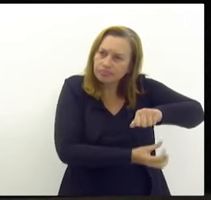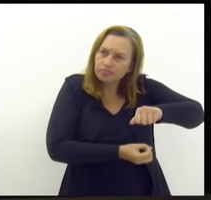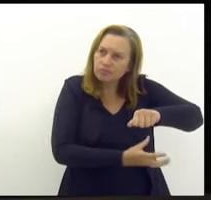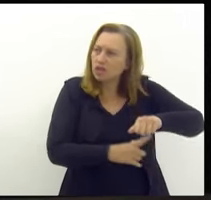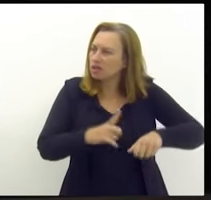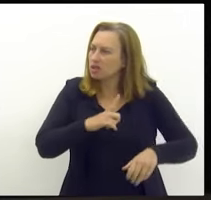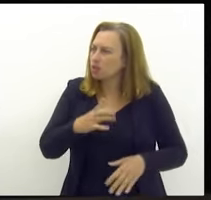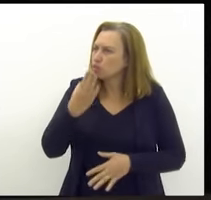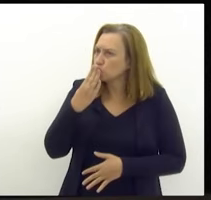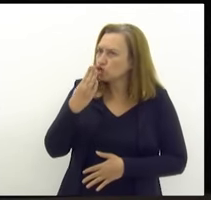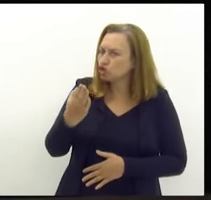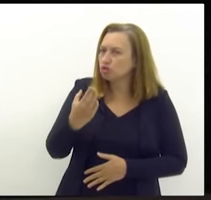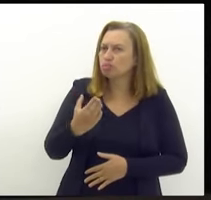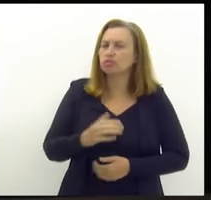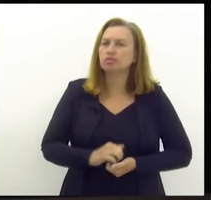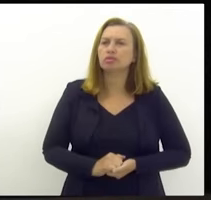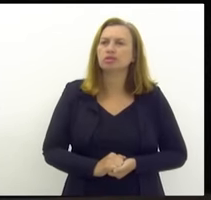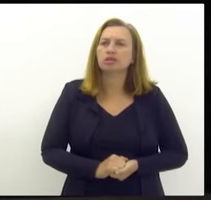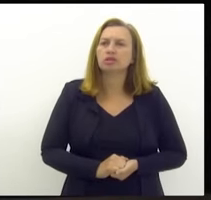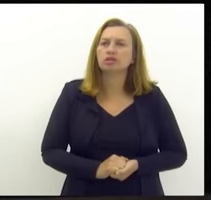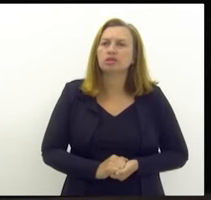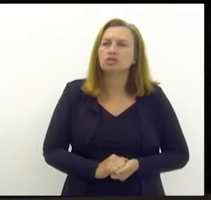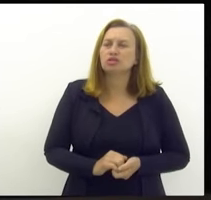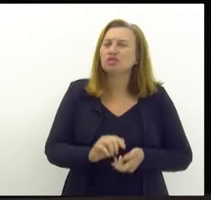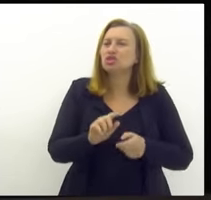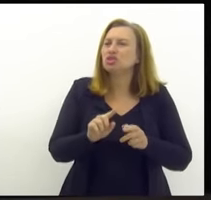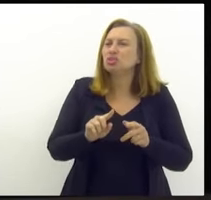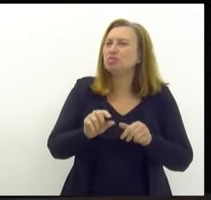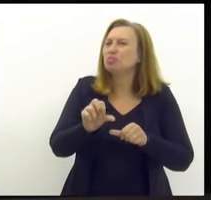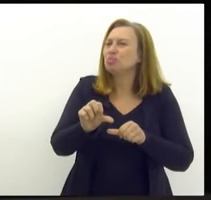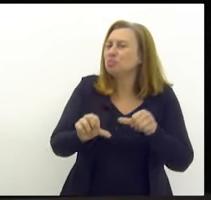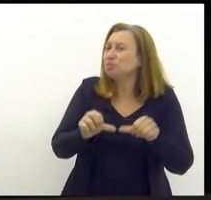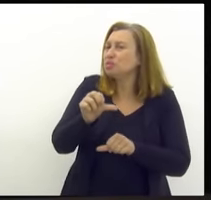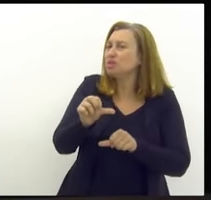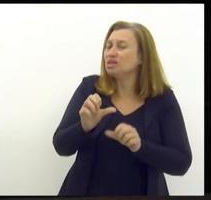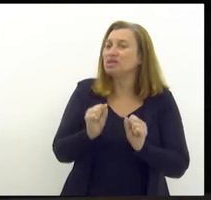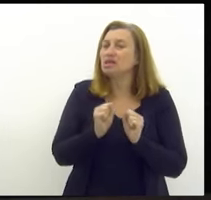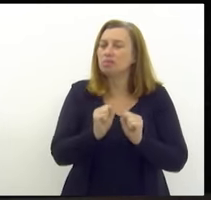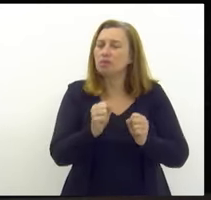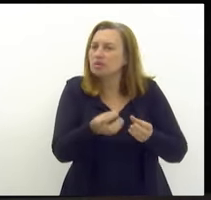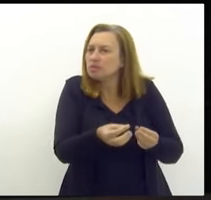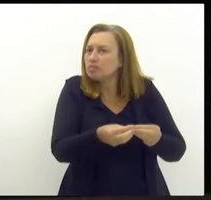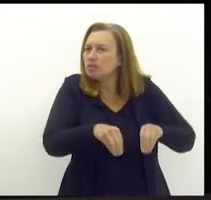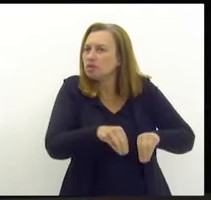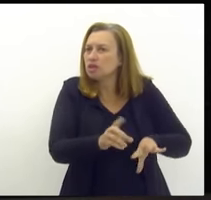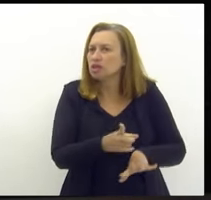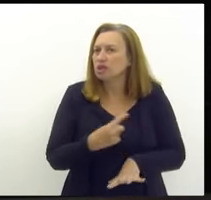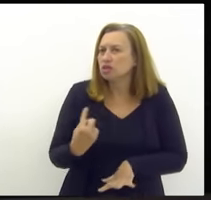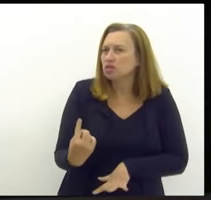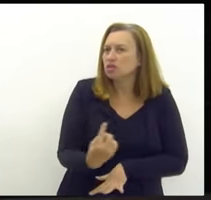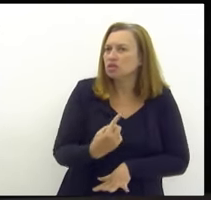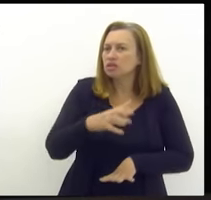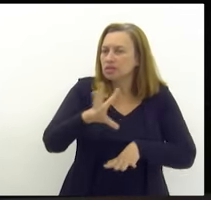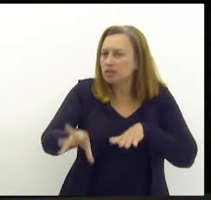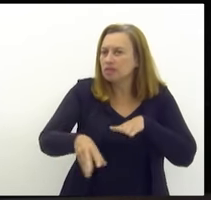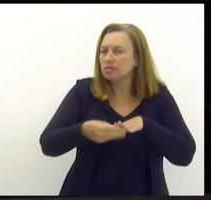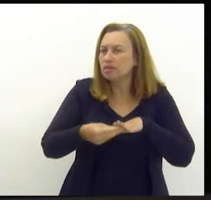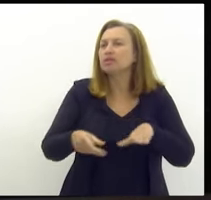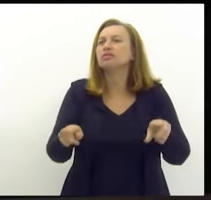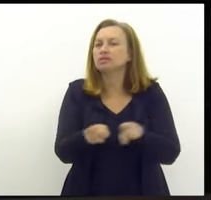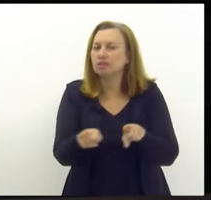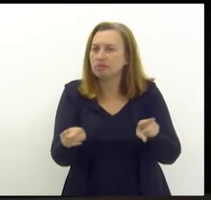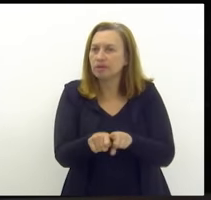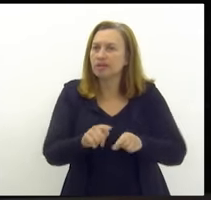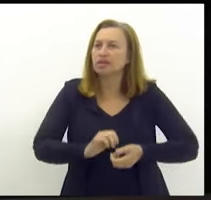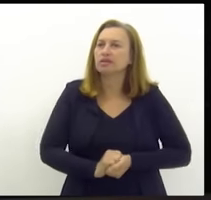tipo de eh alteração que possam ser atingidos e as nossas emendas foram também